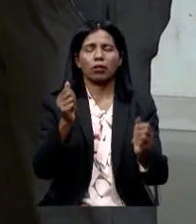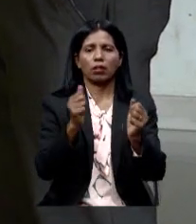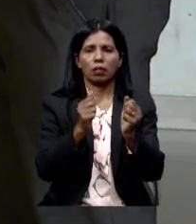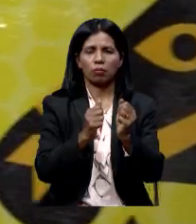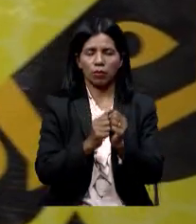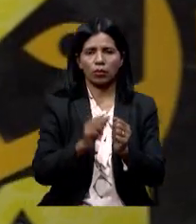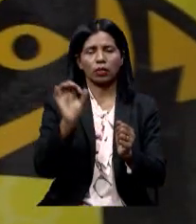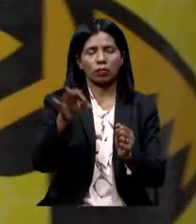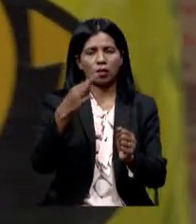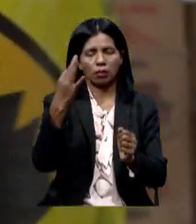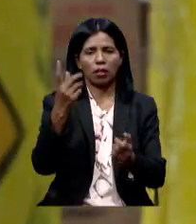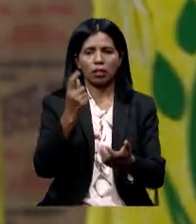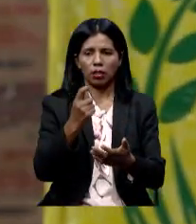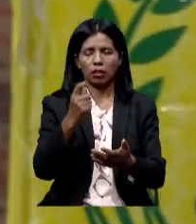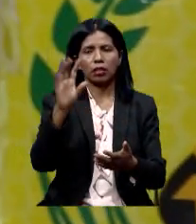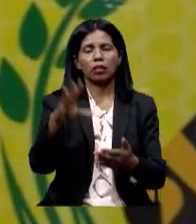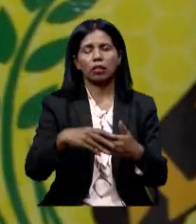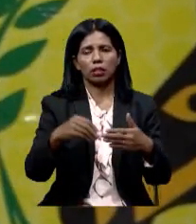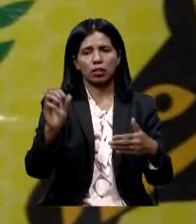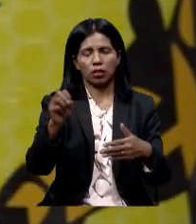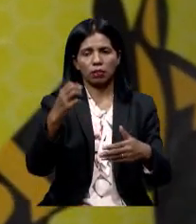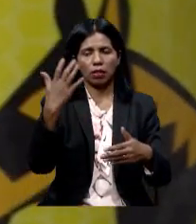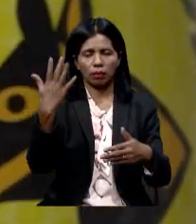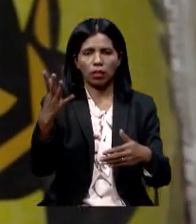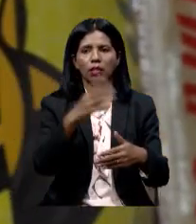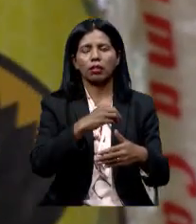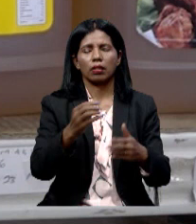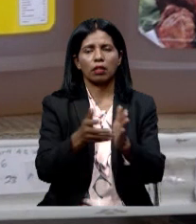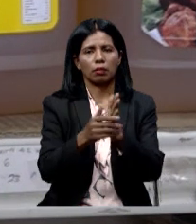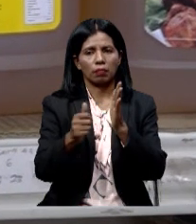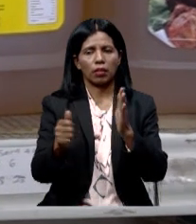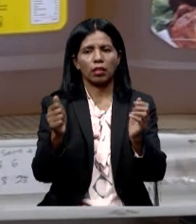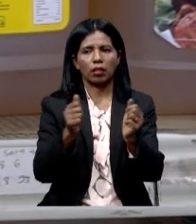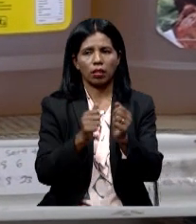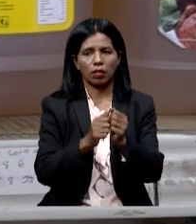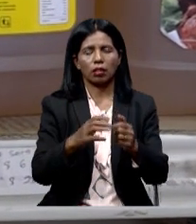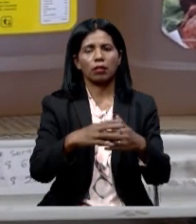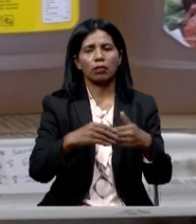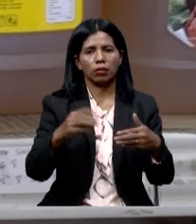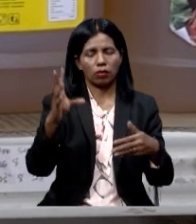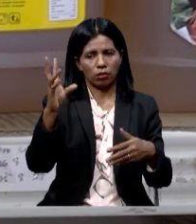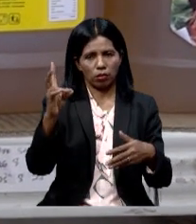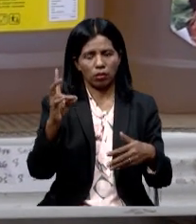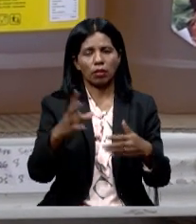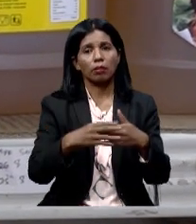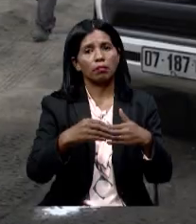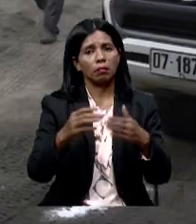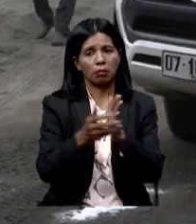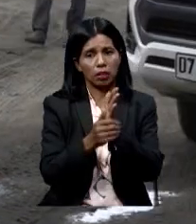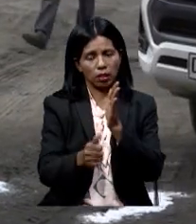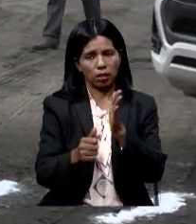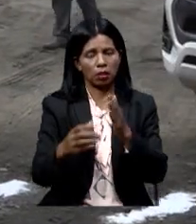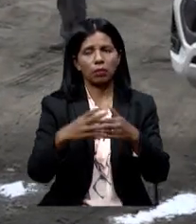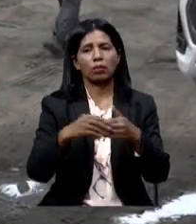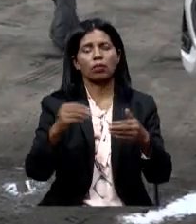sia. Nomina litro lima folin saiba dólar nen centavos lima nulo to dólar hito. Tuir lei número rua nulo recin sia barari